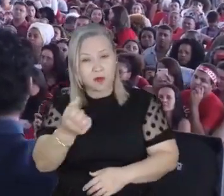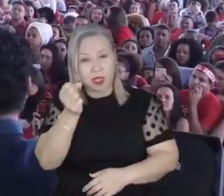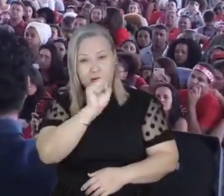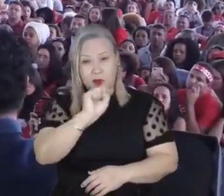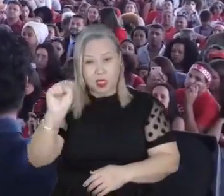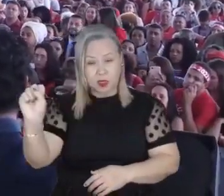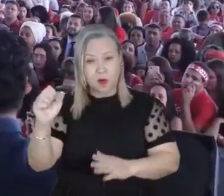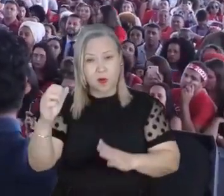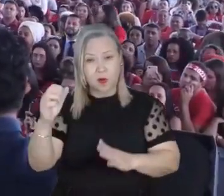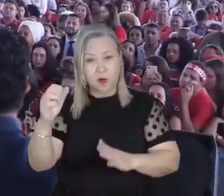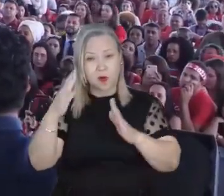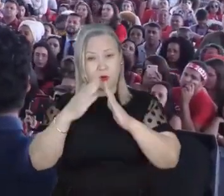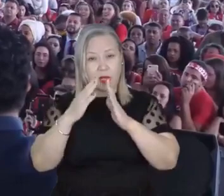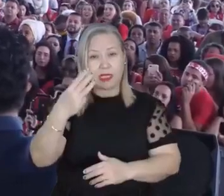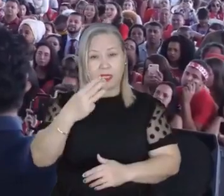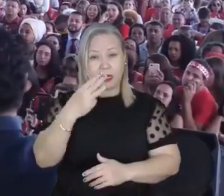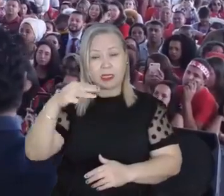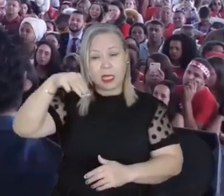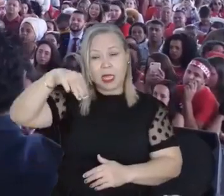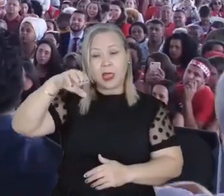metros quadrados. Morei até